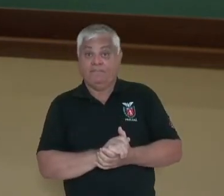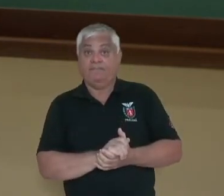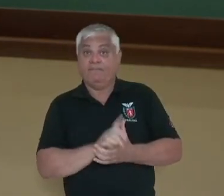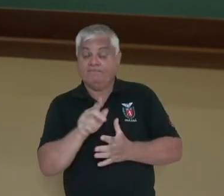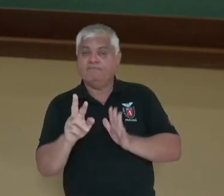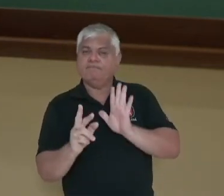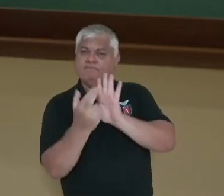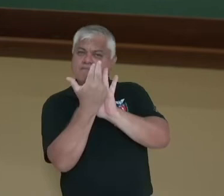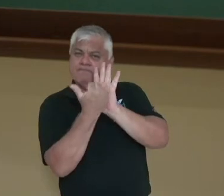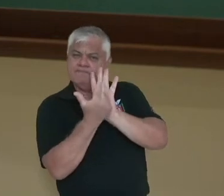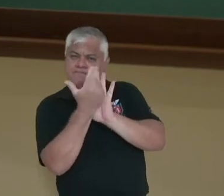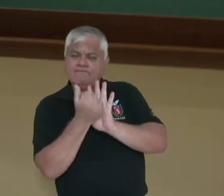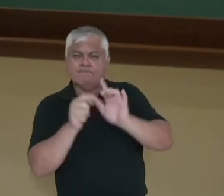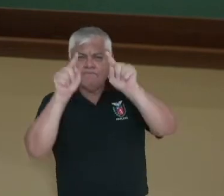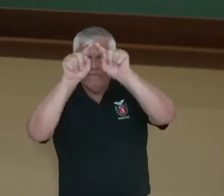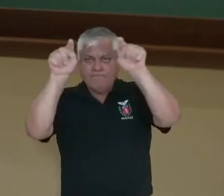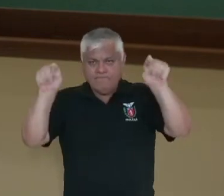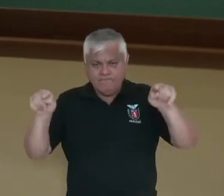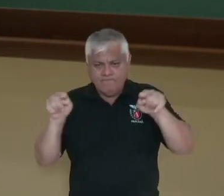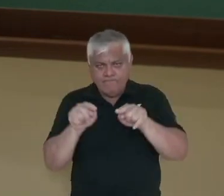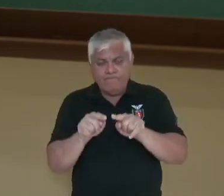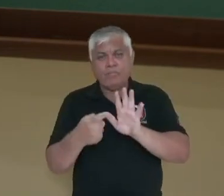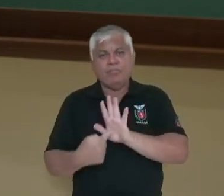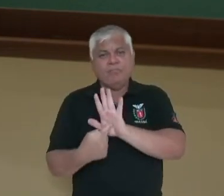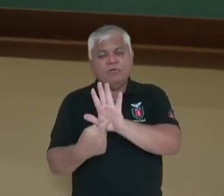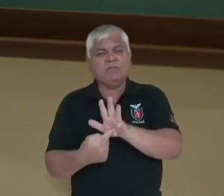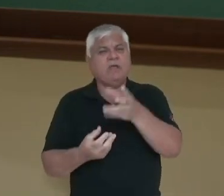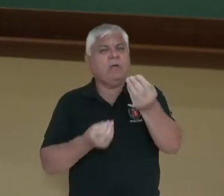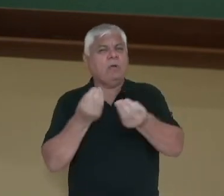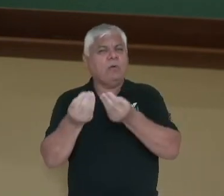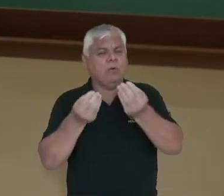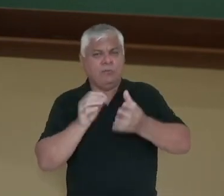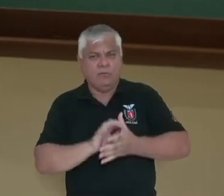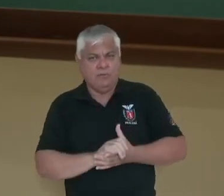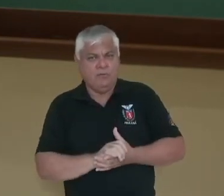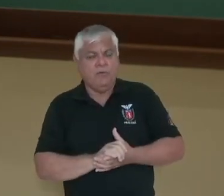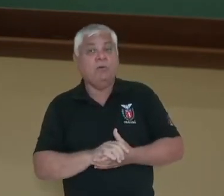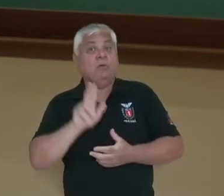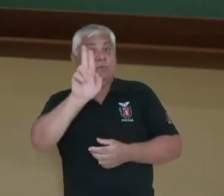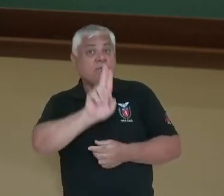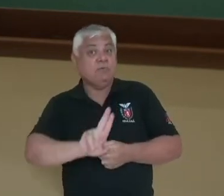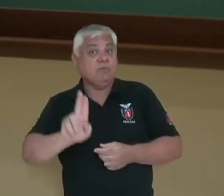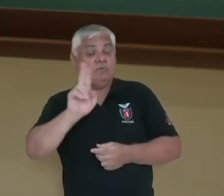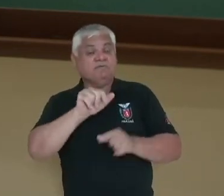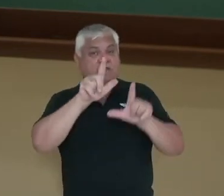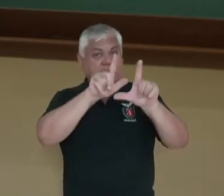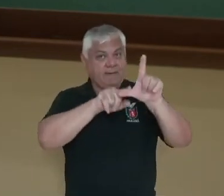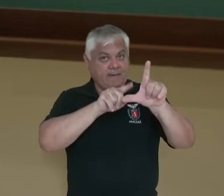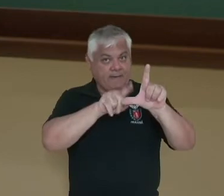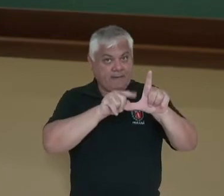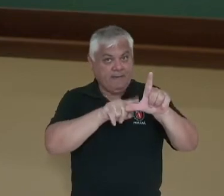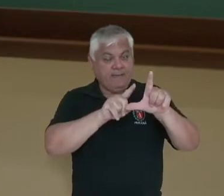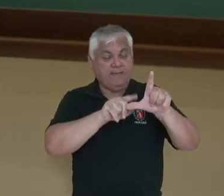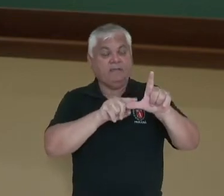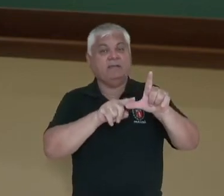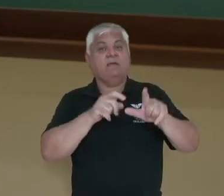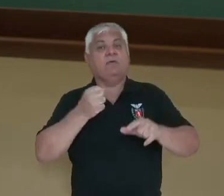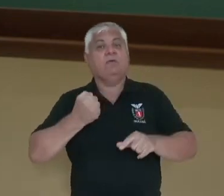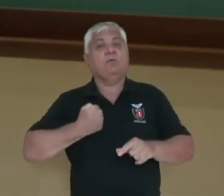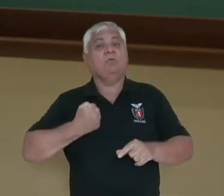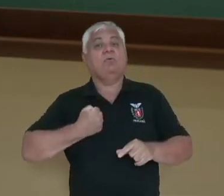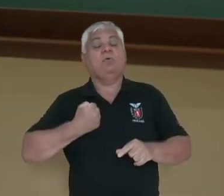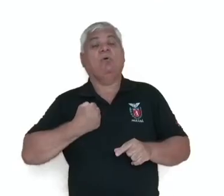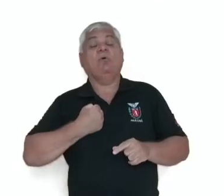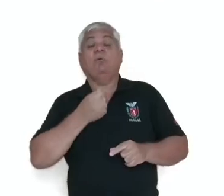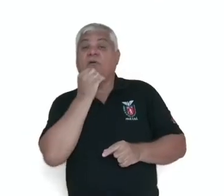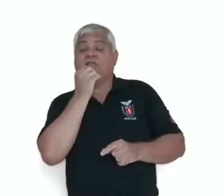Assim, pessoal, para representar o elemento de uma matriz, usamos a letra com os 2 índices, onde o